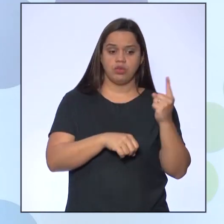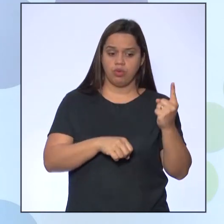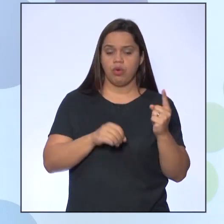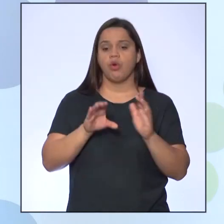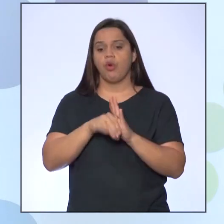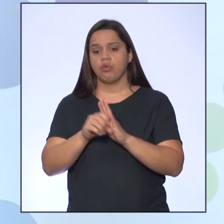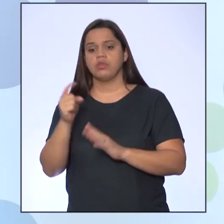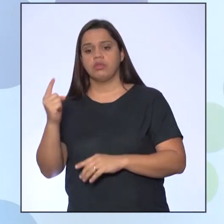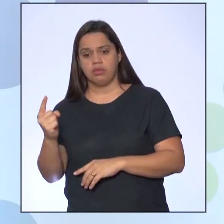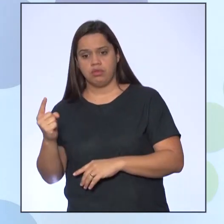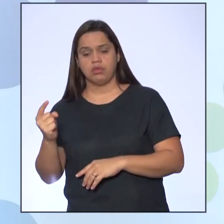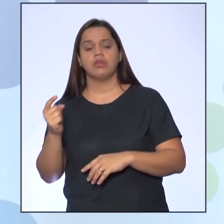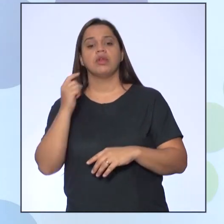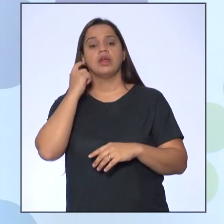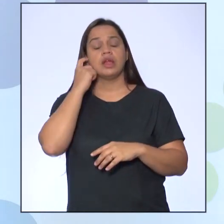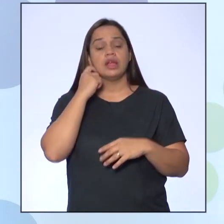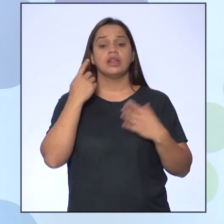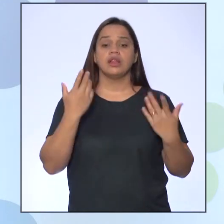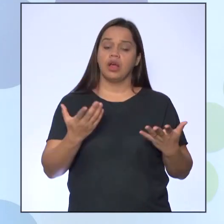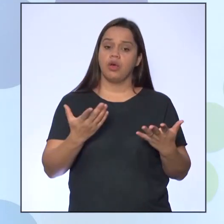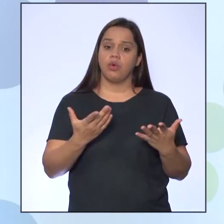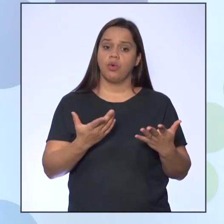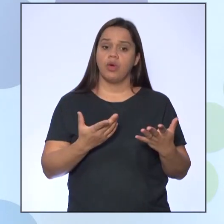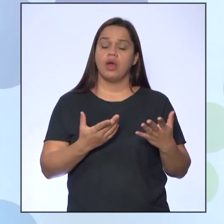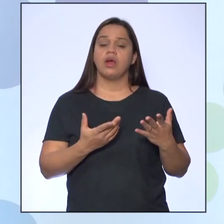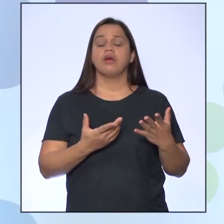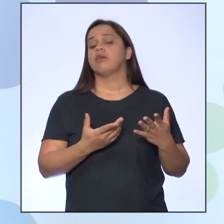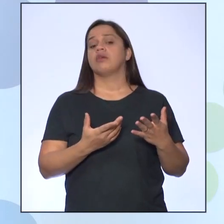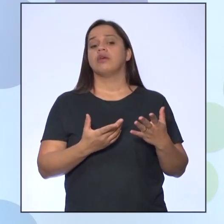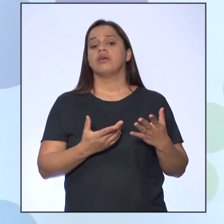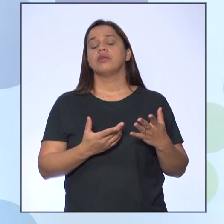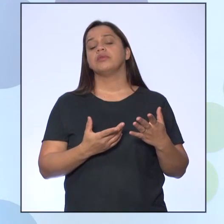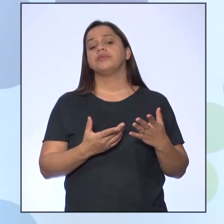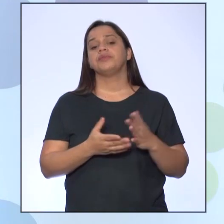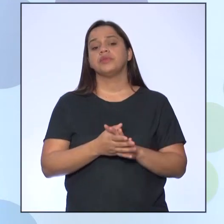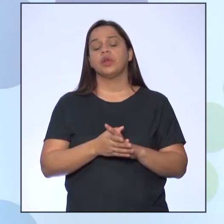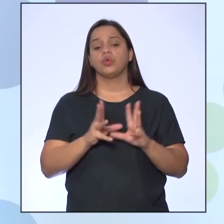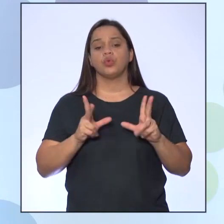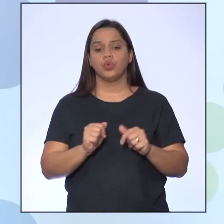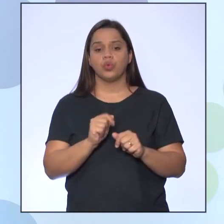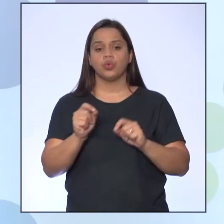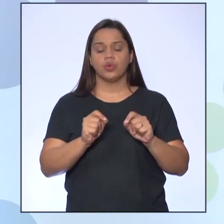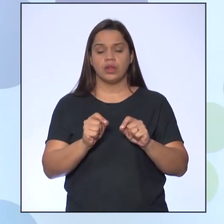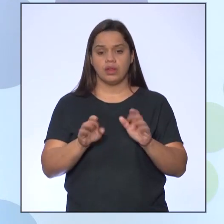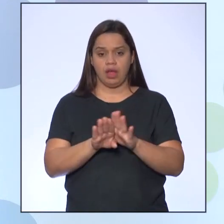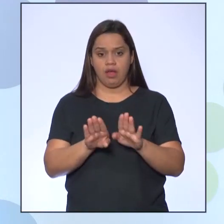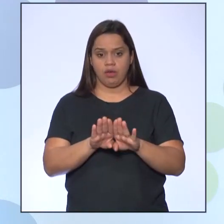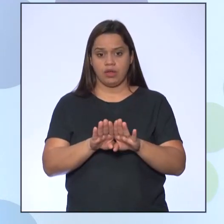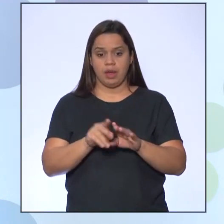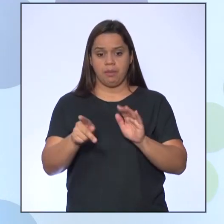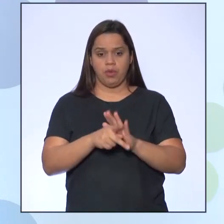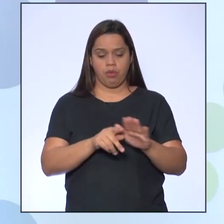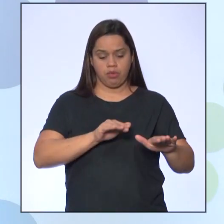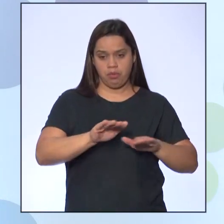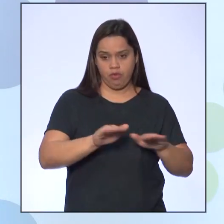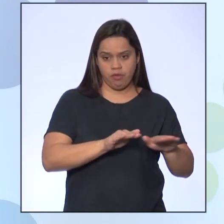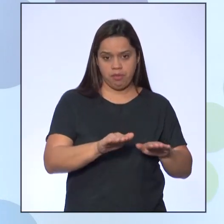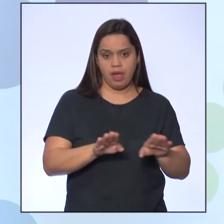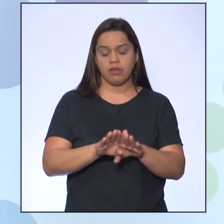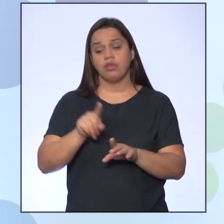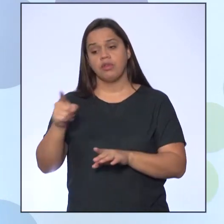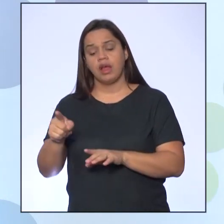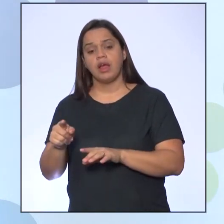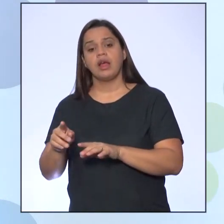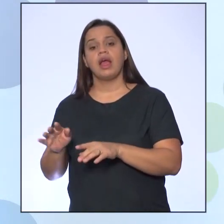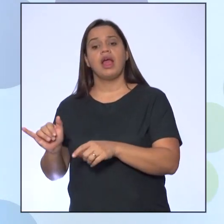aos movimentos e a tática está relacionada mais às estratégias utilizadas dentro do jogo. Tudo bem? Para aguçar